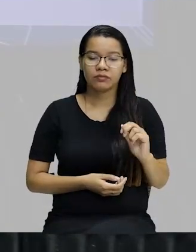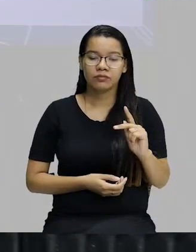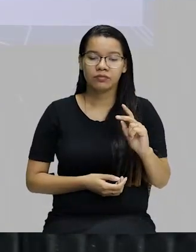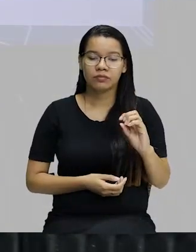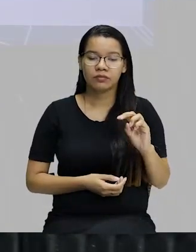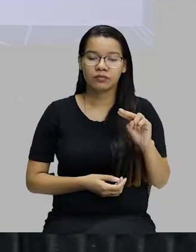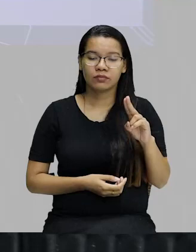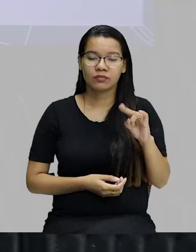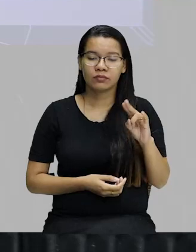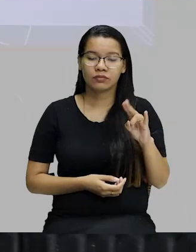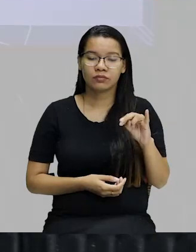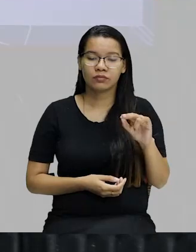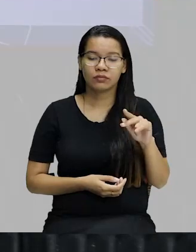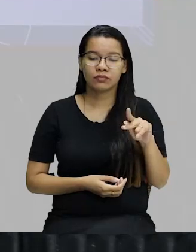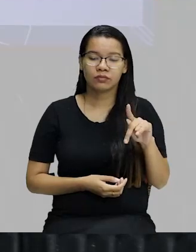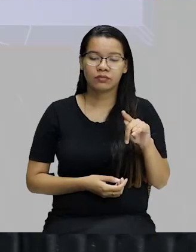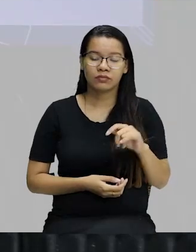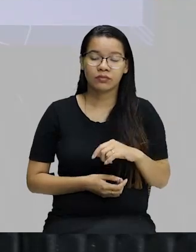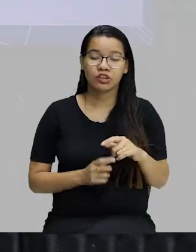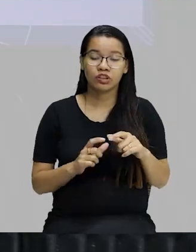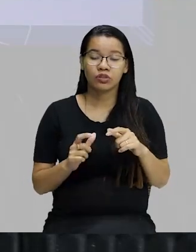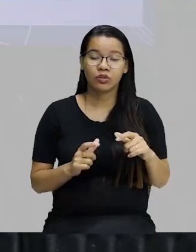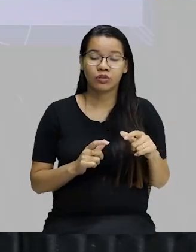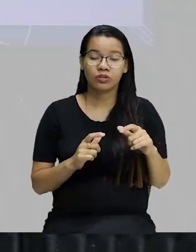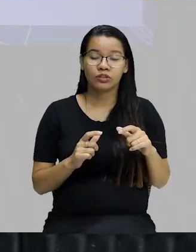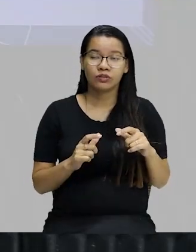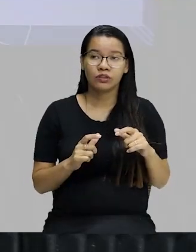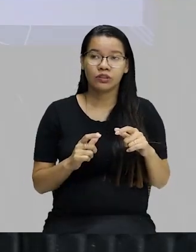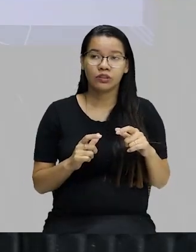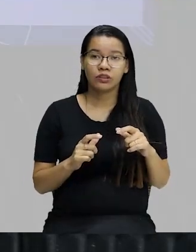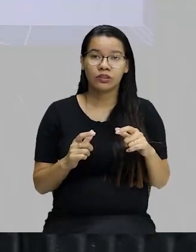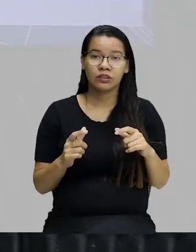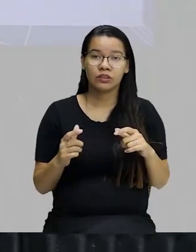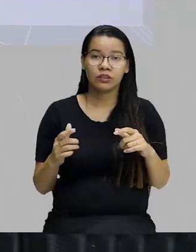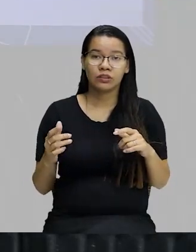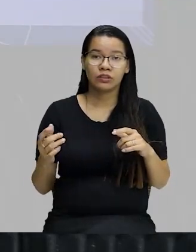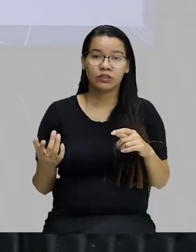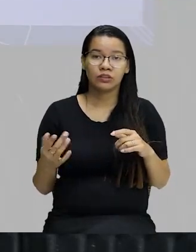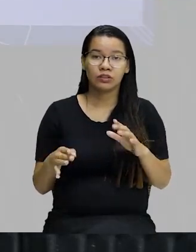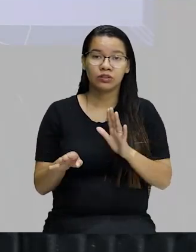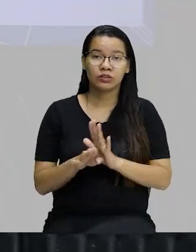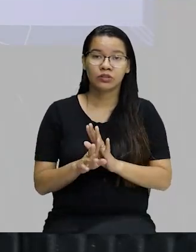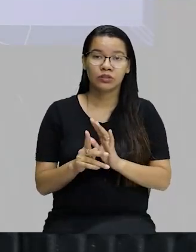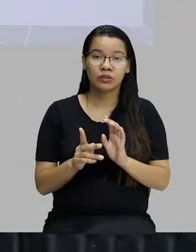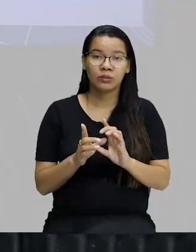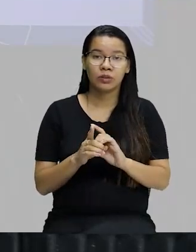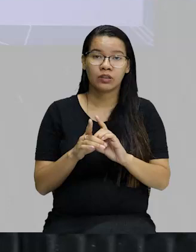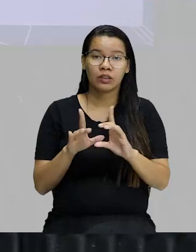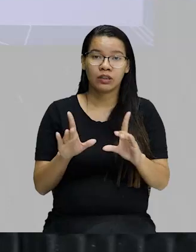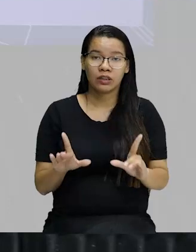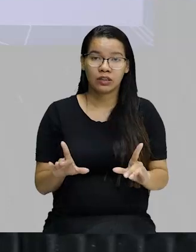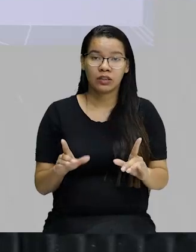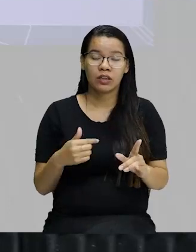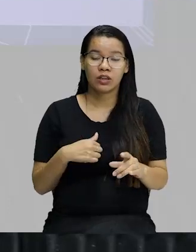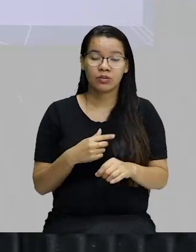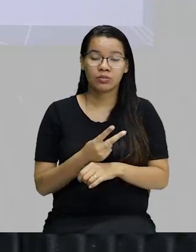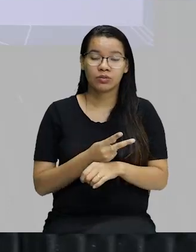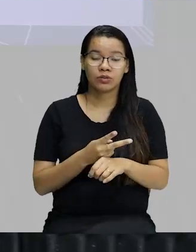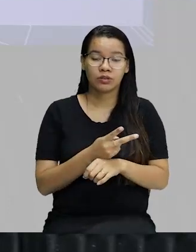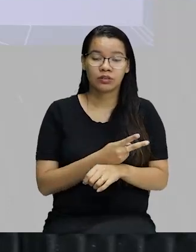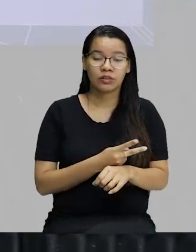is your democracy from? De onde que veio a sua democracia de acordo com o que está no texto? Eu vou procurar a